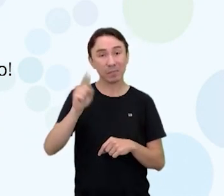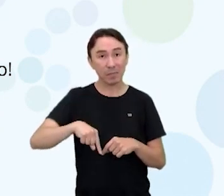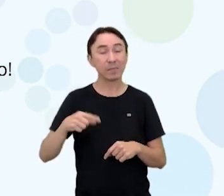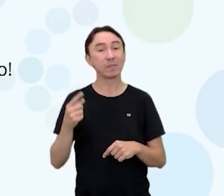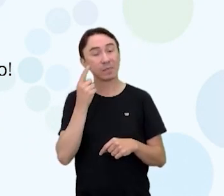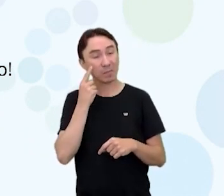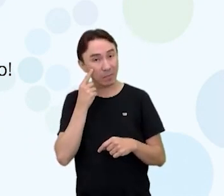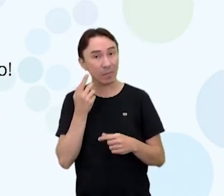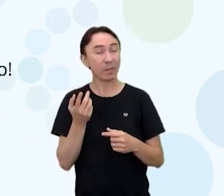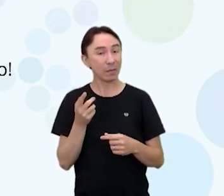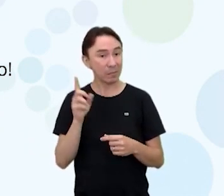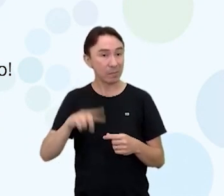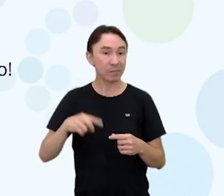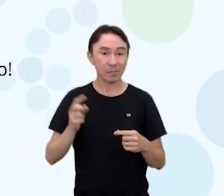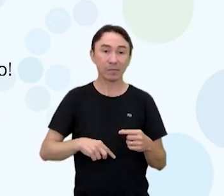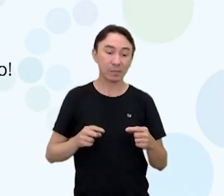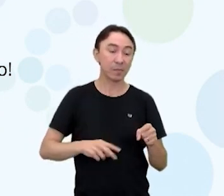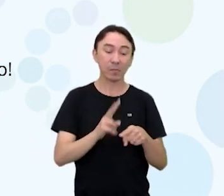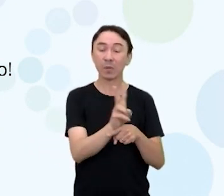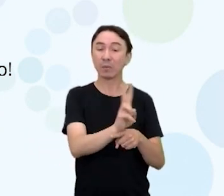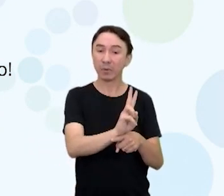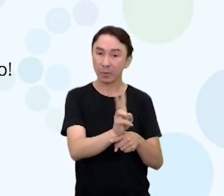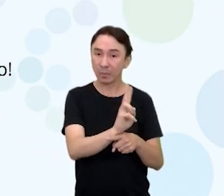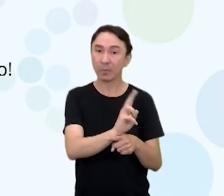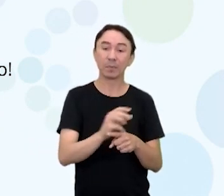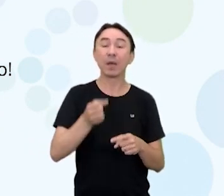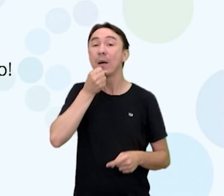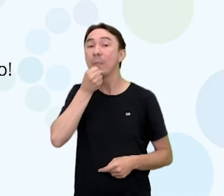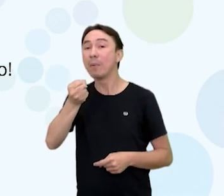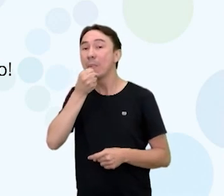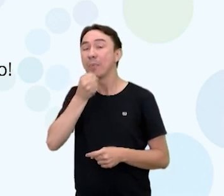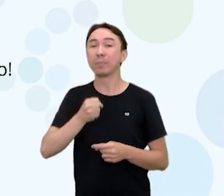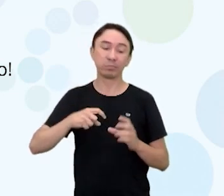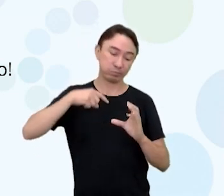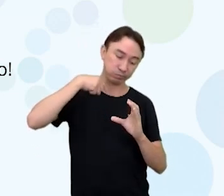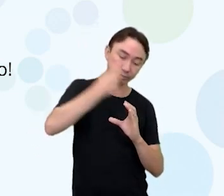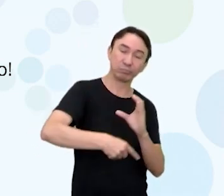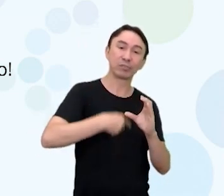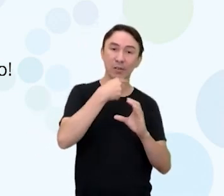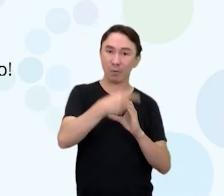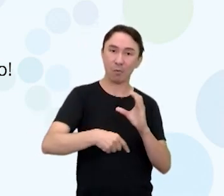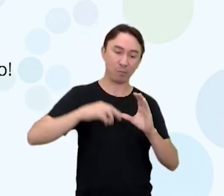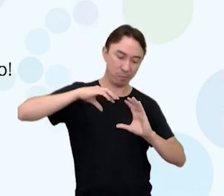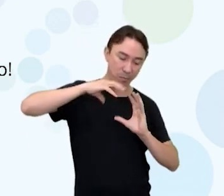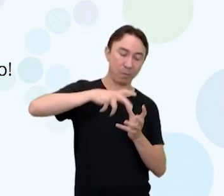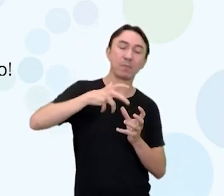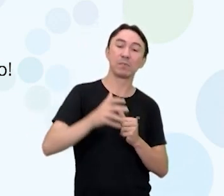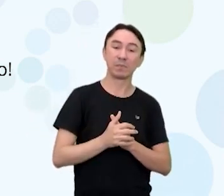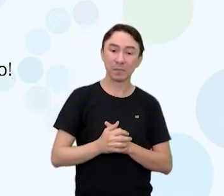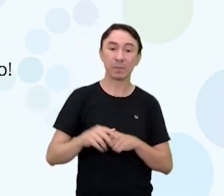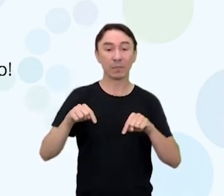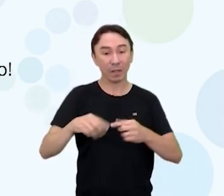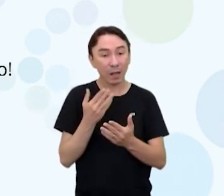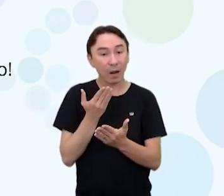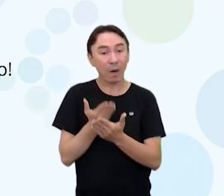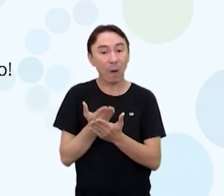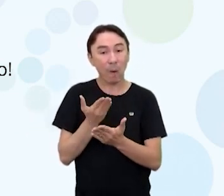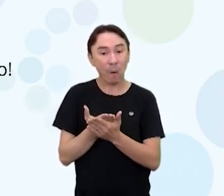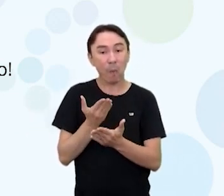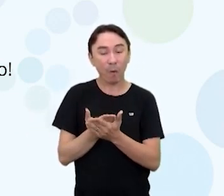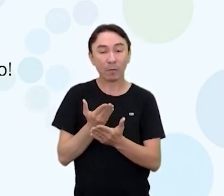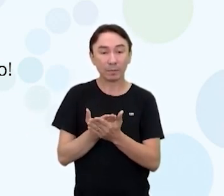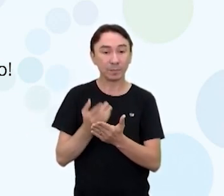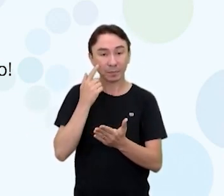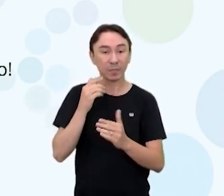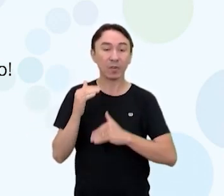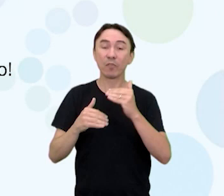parte da atividade 2, é o do desenvolvimento 3. Certo? Debate sobre assuntos globais é o nome